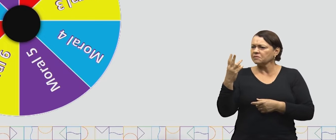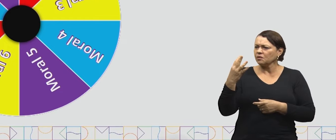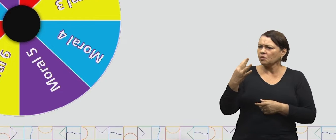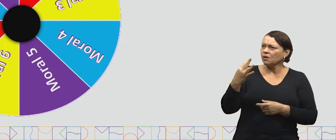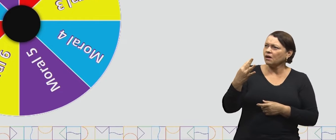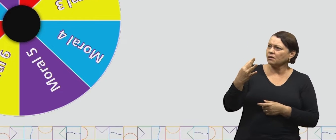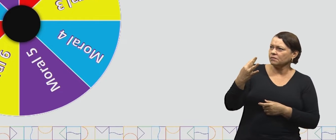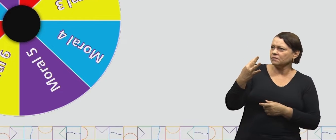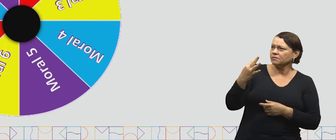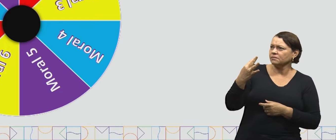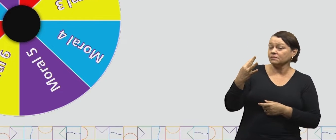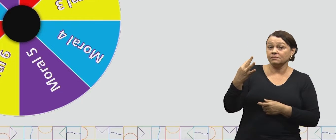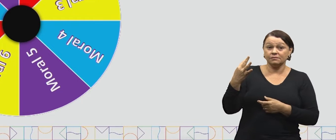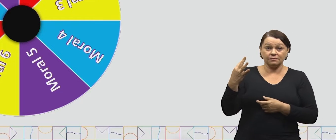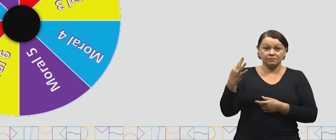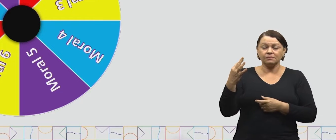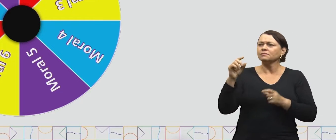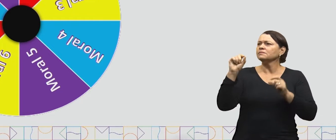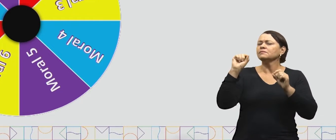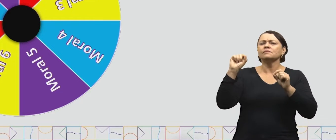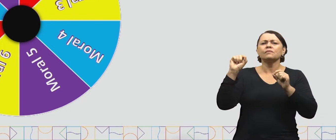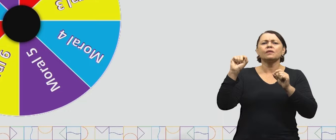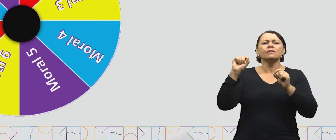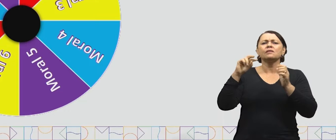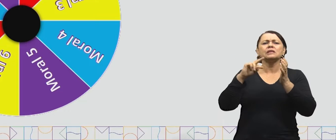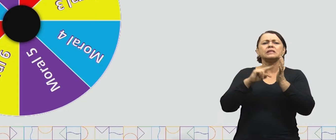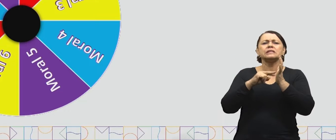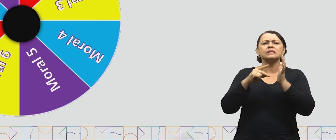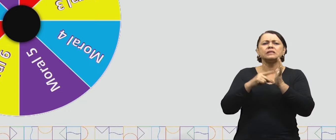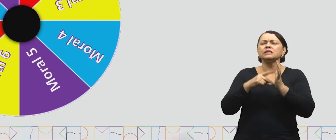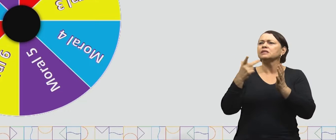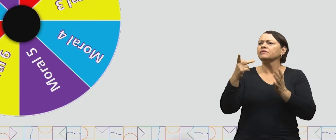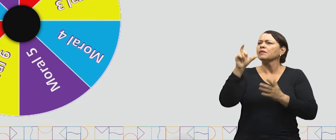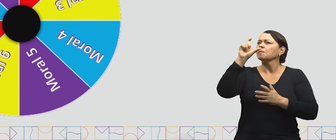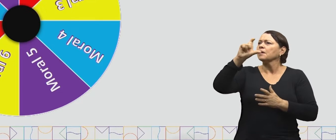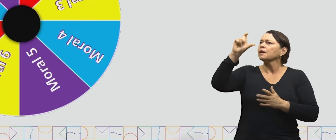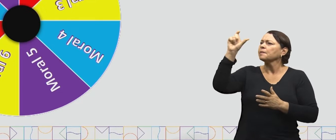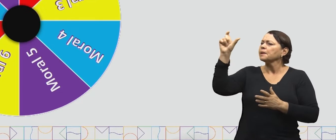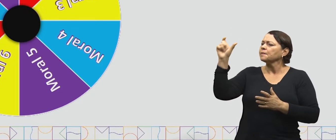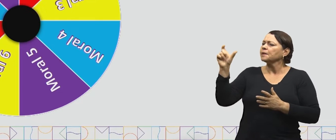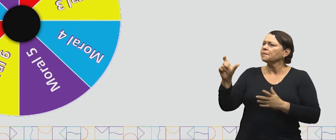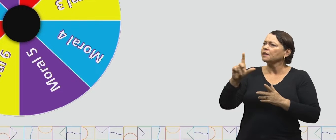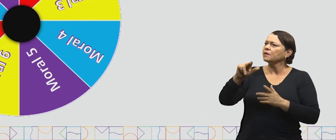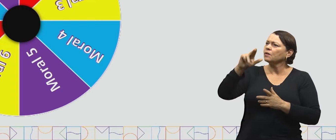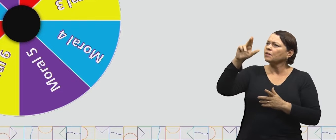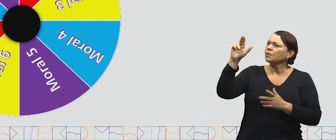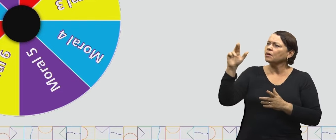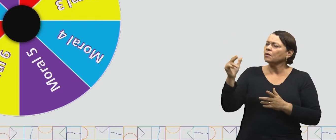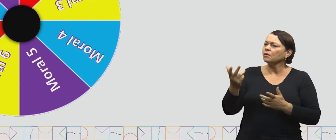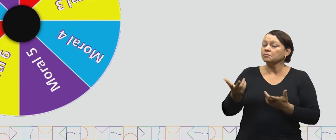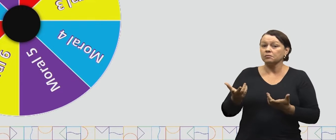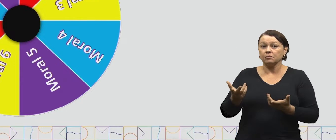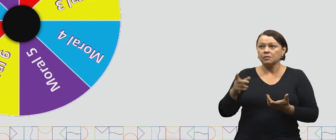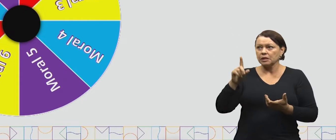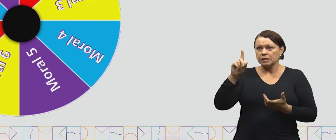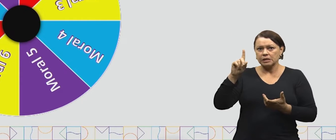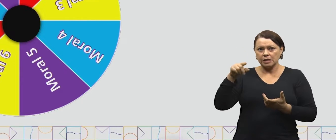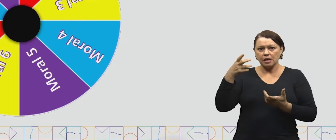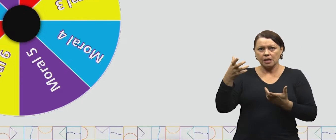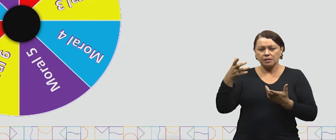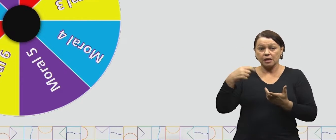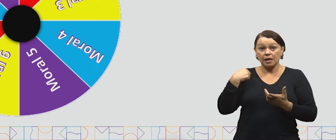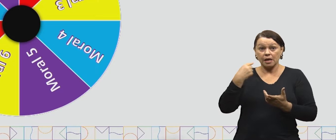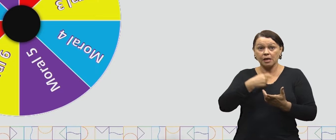3, moral 4? O que será que a roleta quer com tantas morais da história numeradas? Será que ela quer